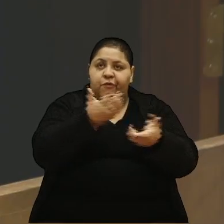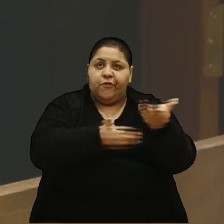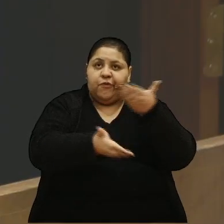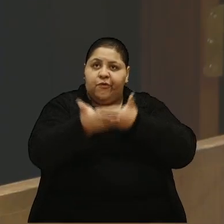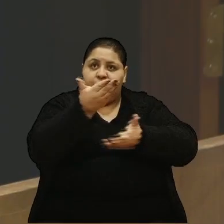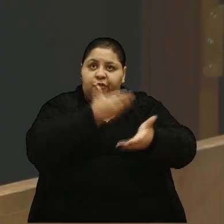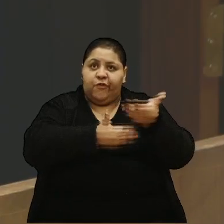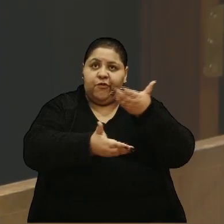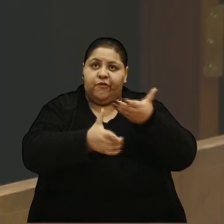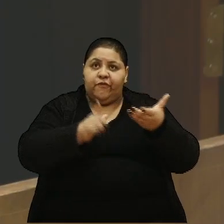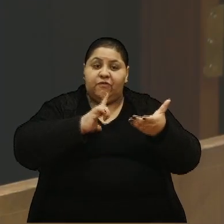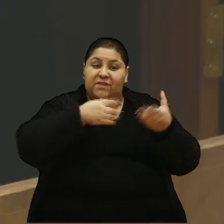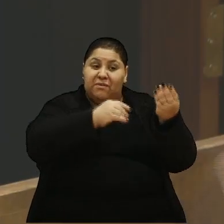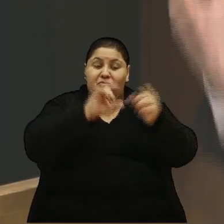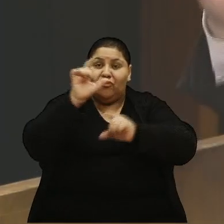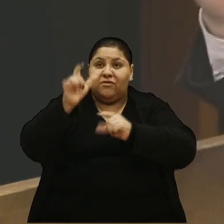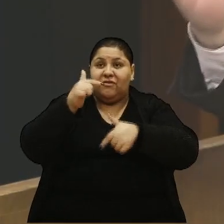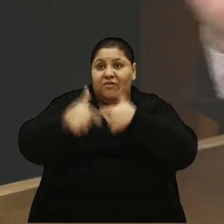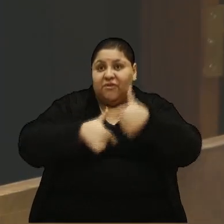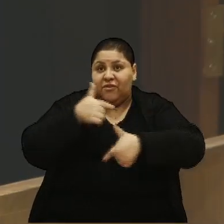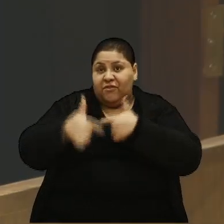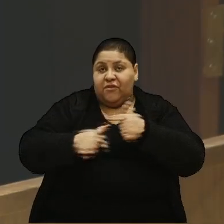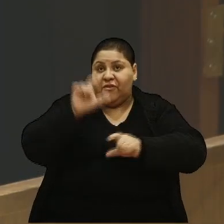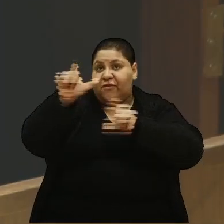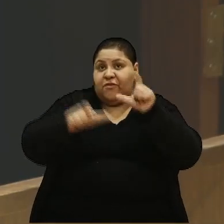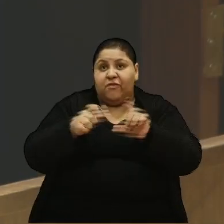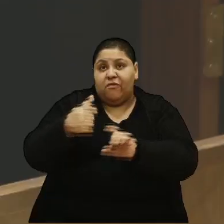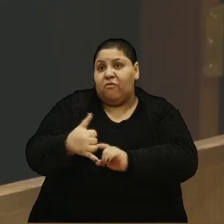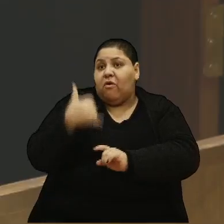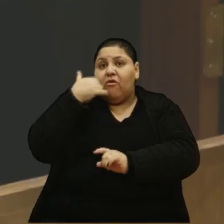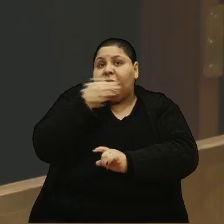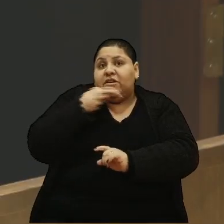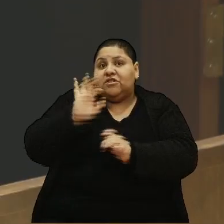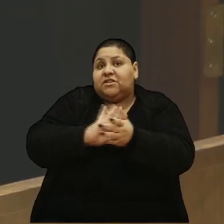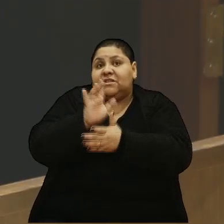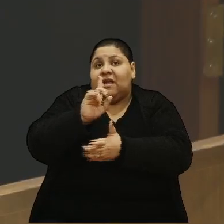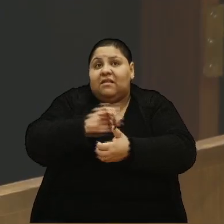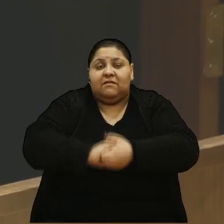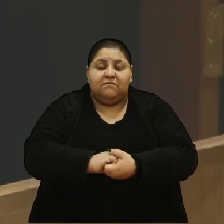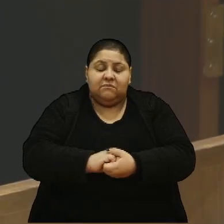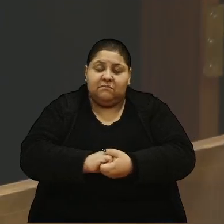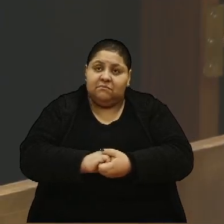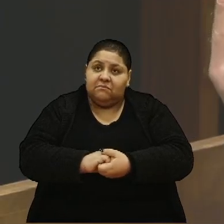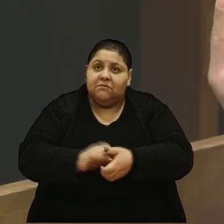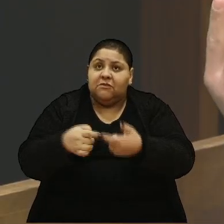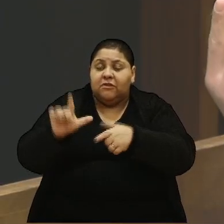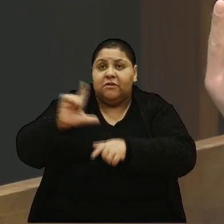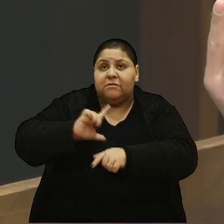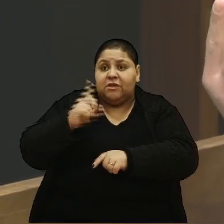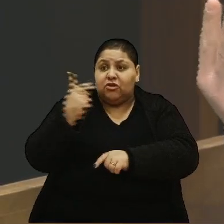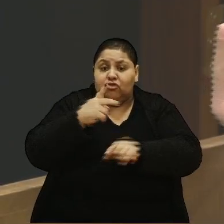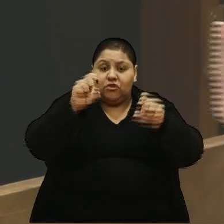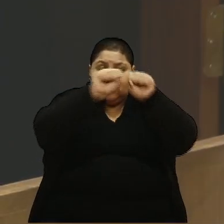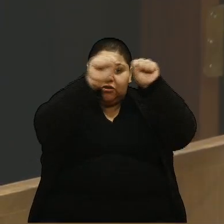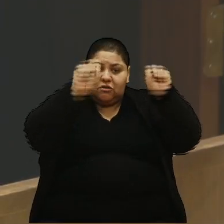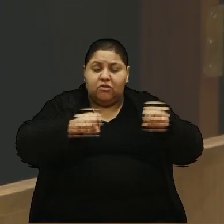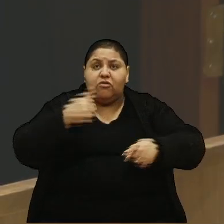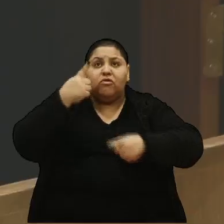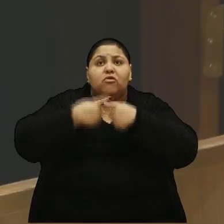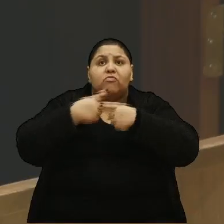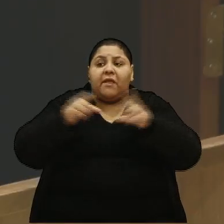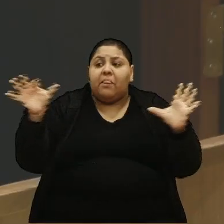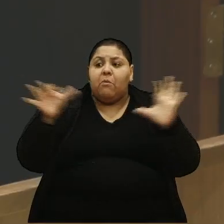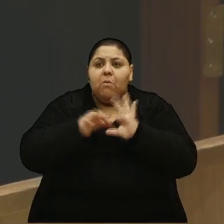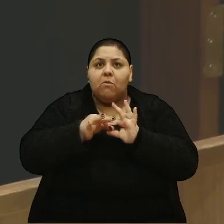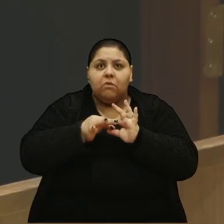vão estar sobrecarregados e o pessoal da Alô Caxias não. Mas nós temos 2 sistemas, por que não